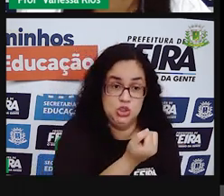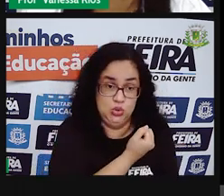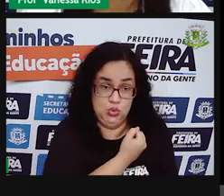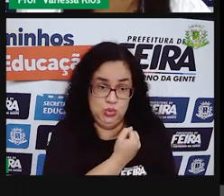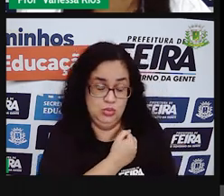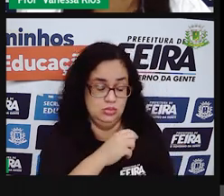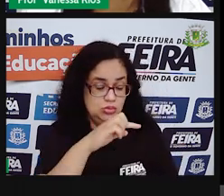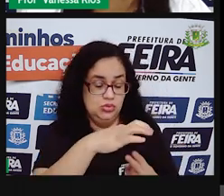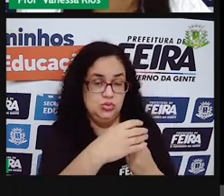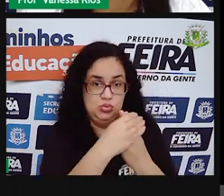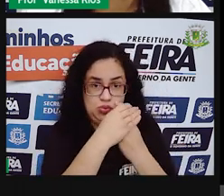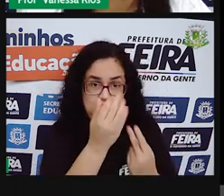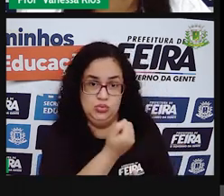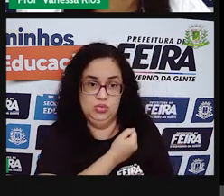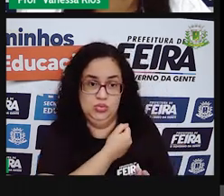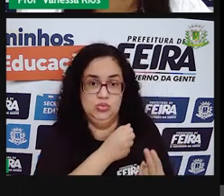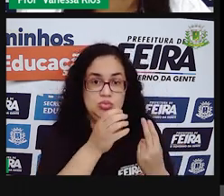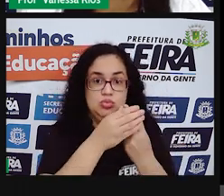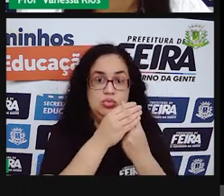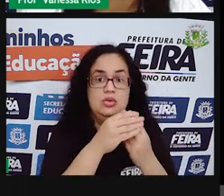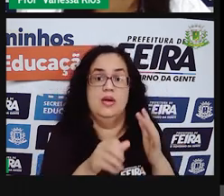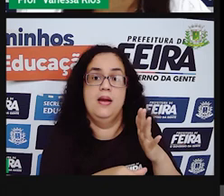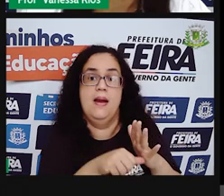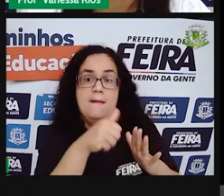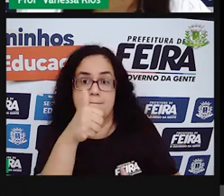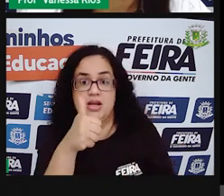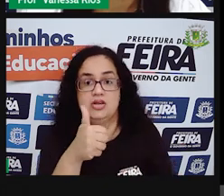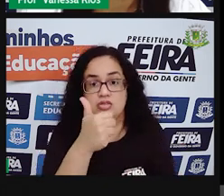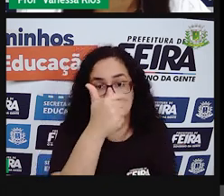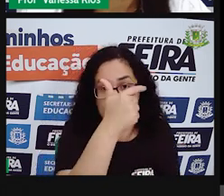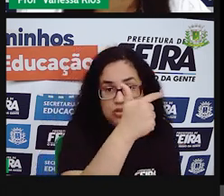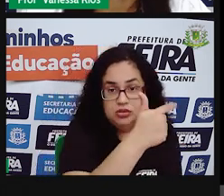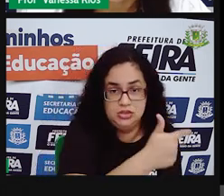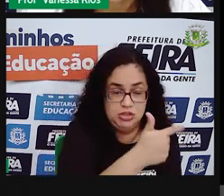números de 2 algarismos, sendo que o primeiro número é